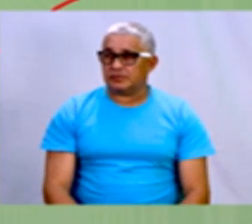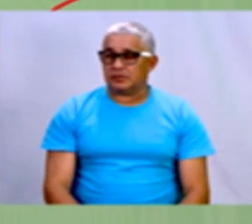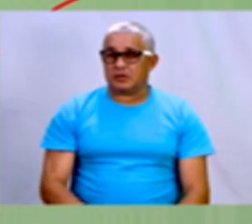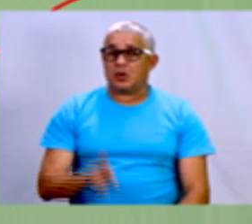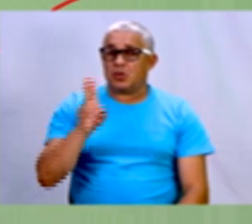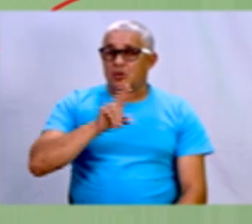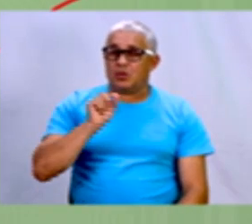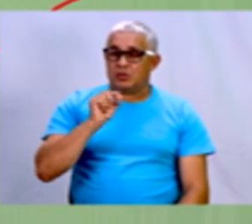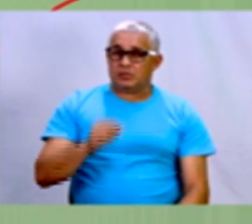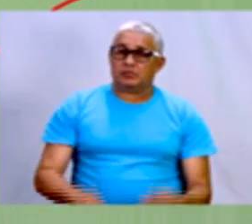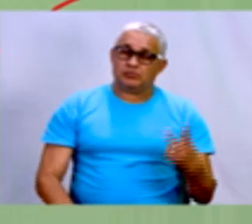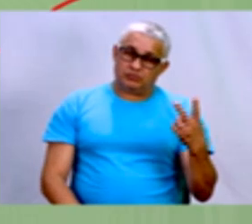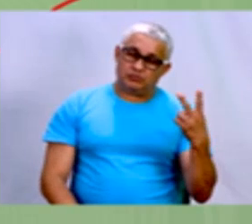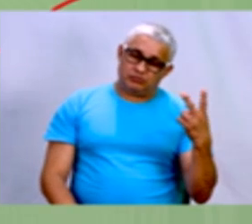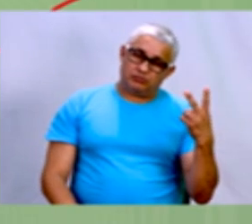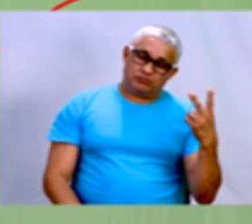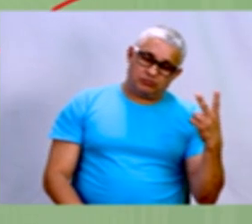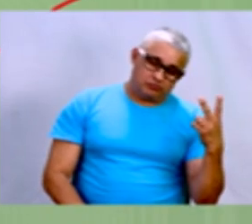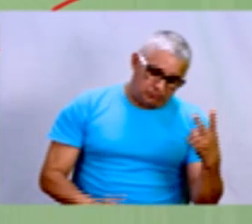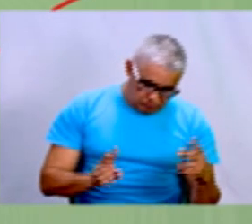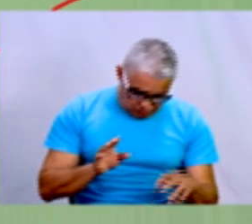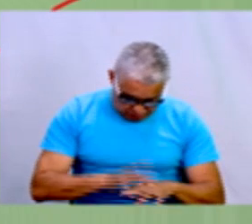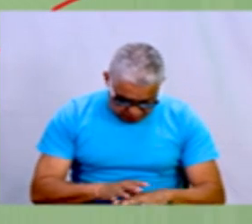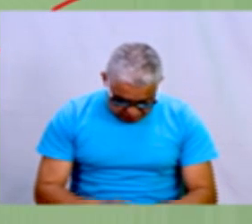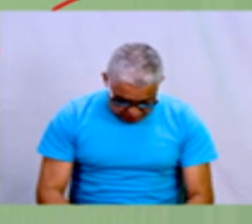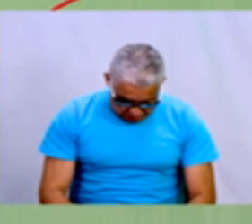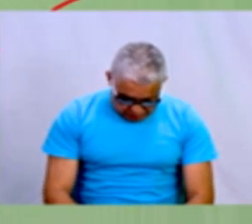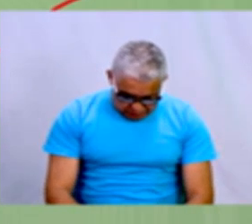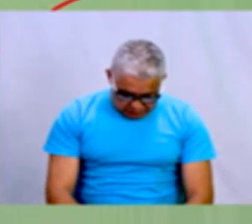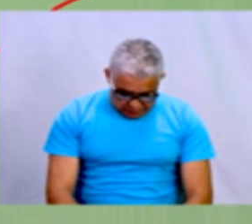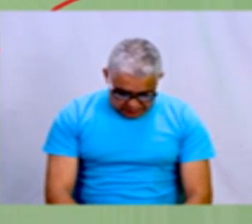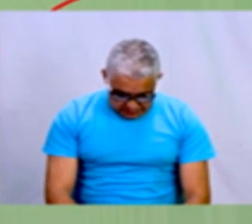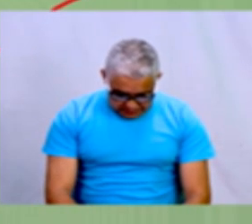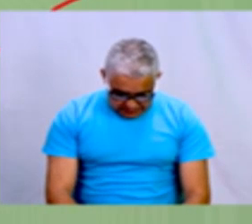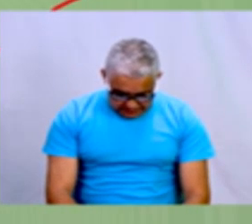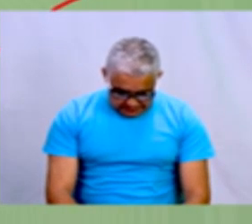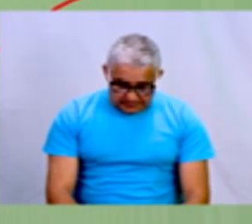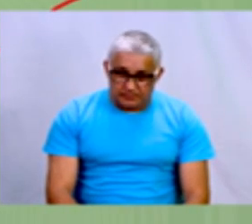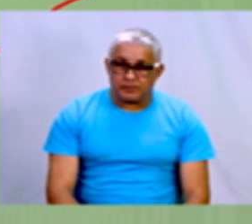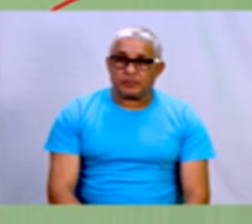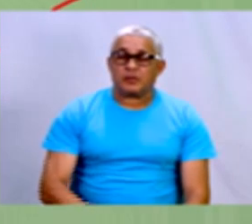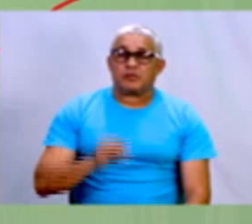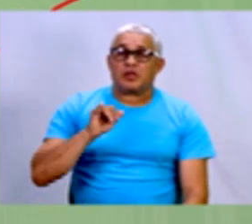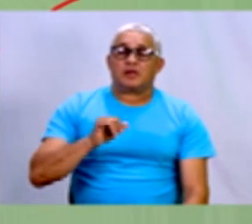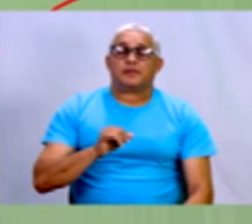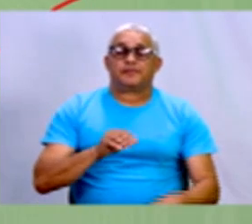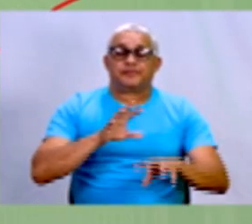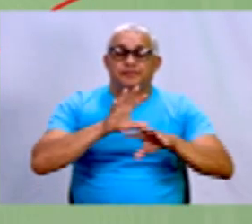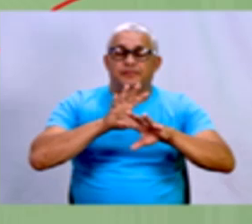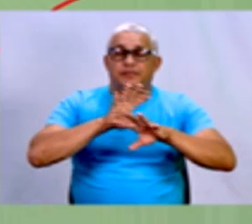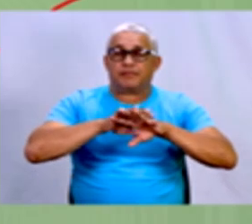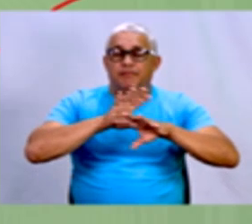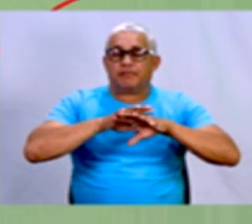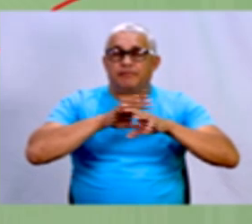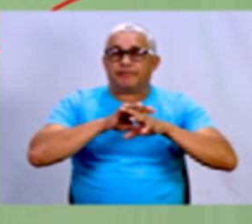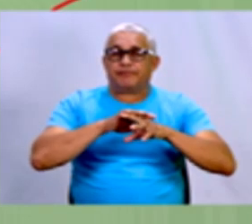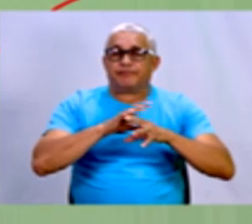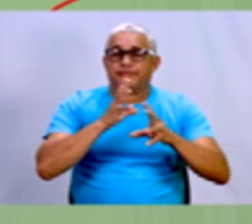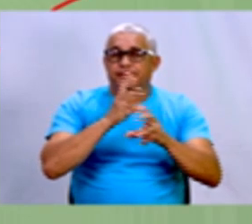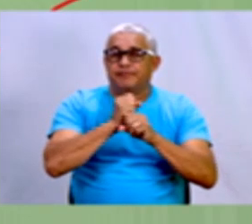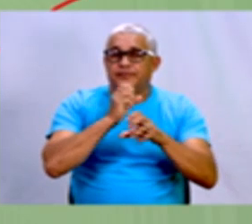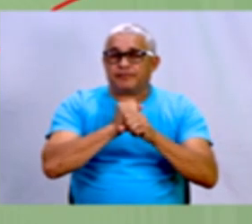usar essas duas fórmulas, tá? Se essa fórmula aqui, que é o valor que a gente quer encontrar,